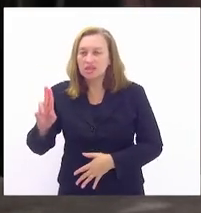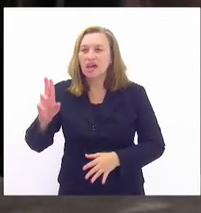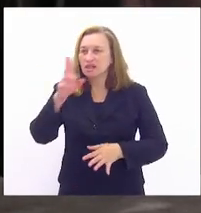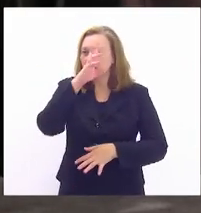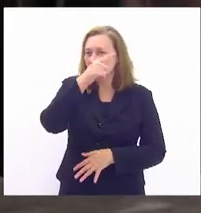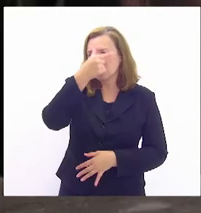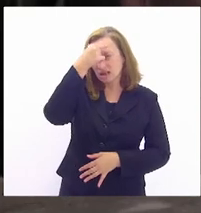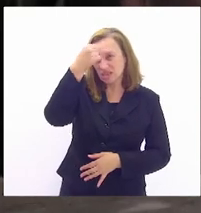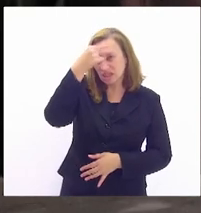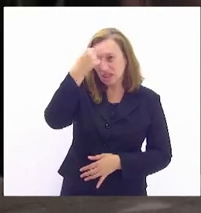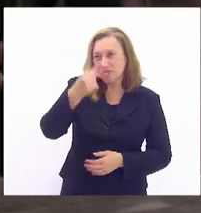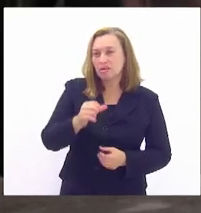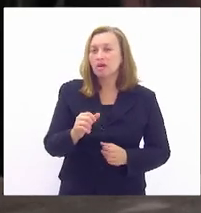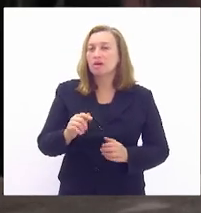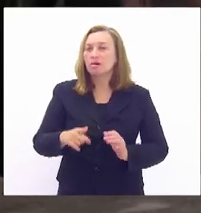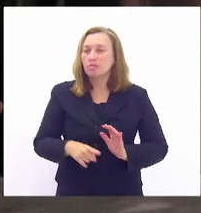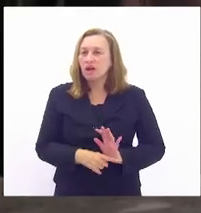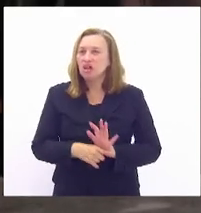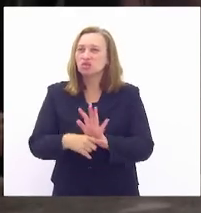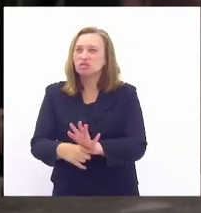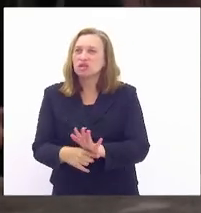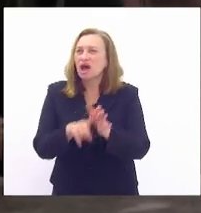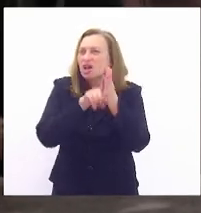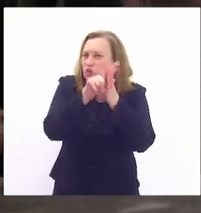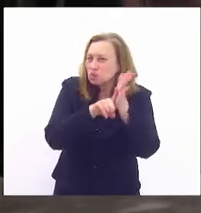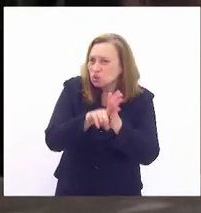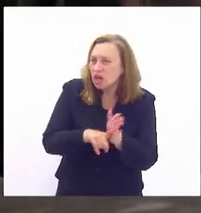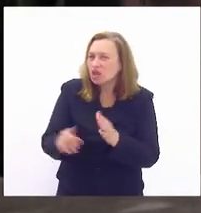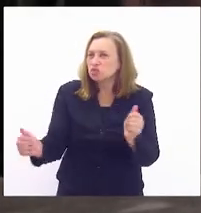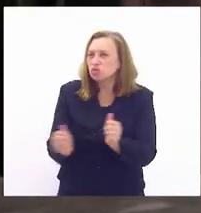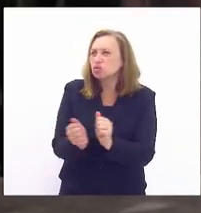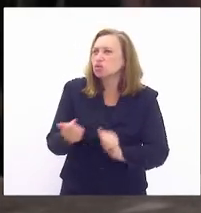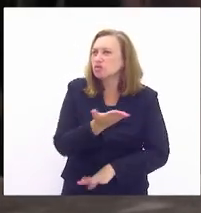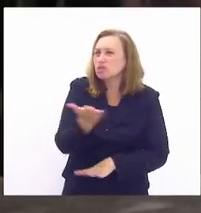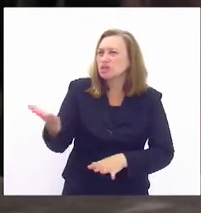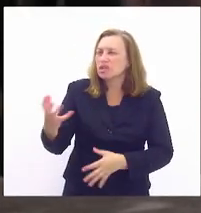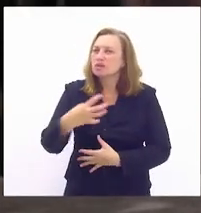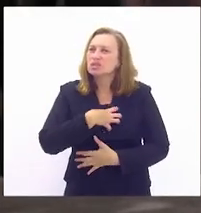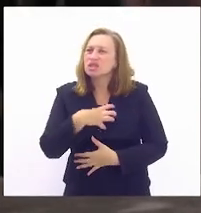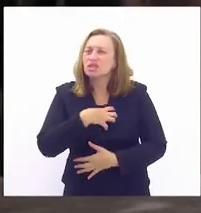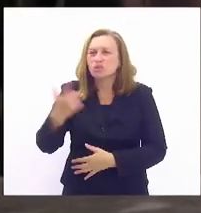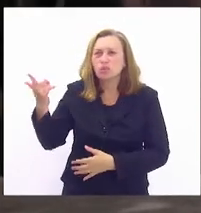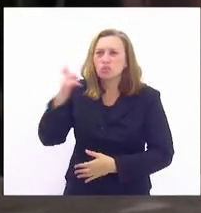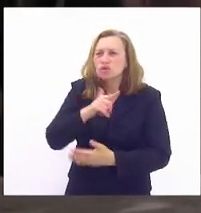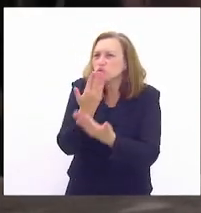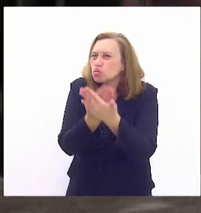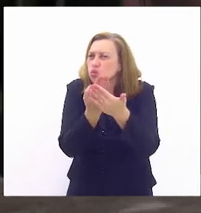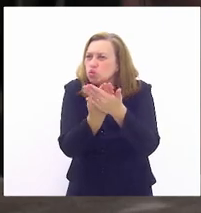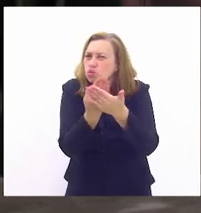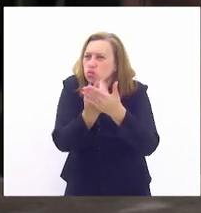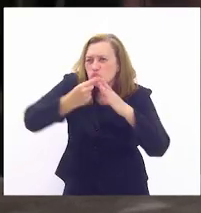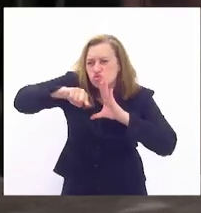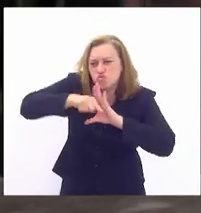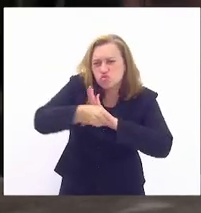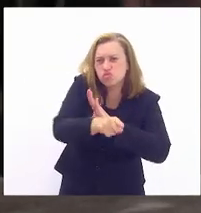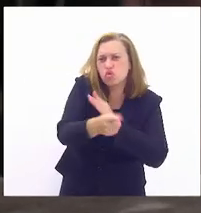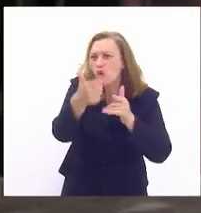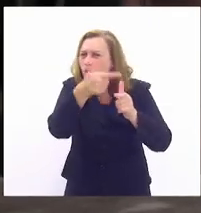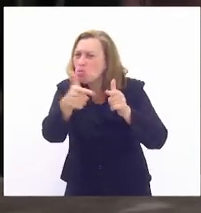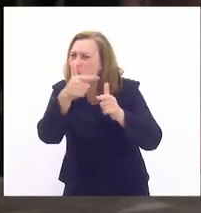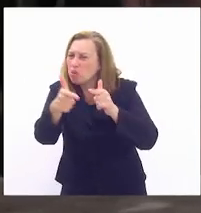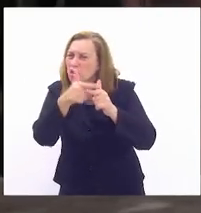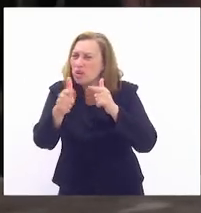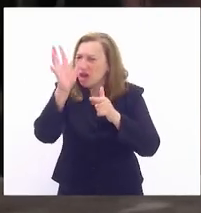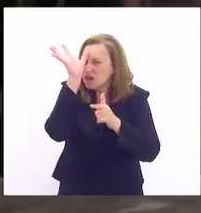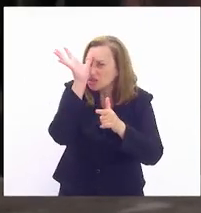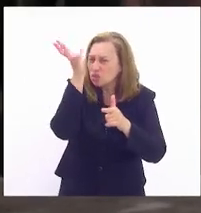acadêmicas, para militar junto, trabalhar junto com vocês, no sentido da gente conseguir fazer com que esse problema tenha uma nova